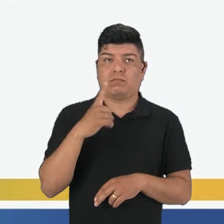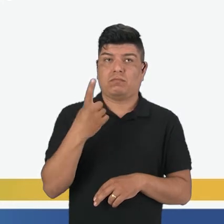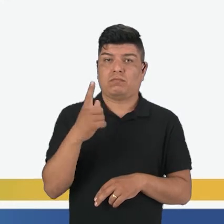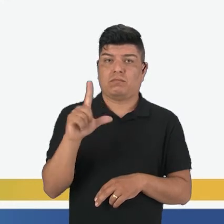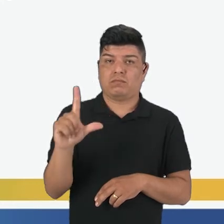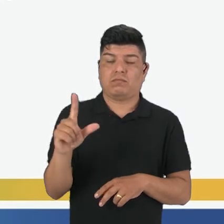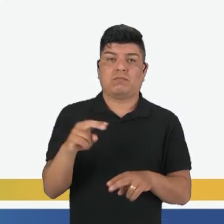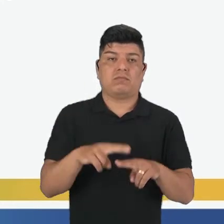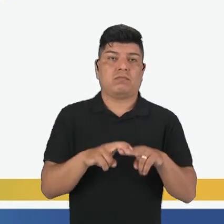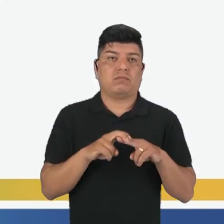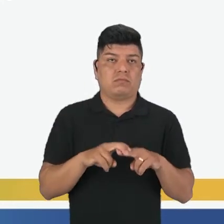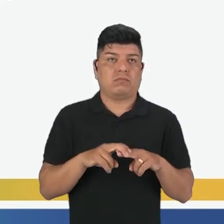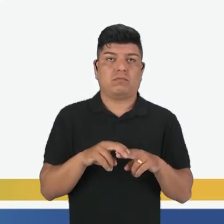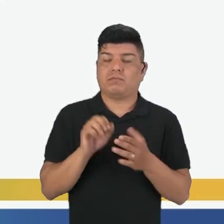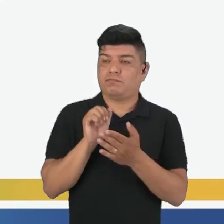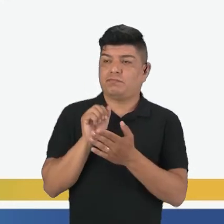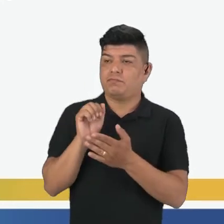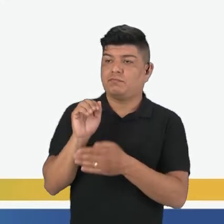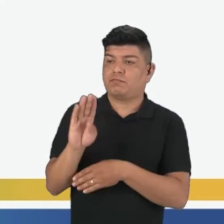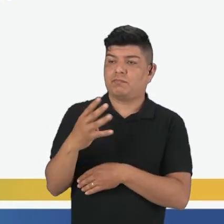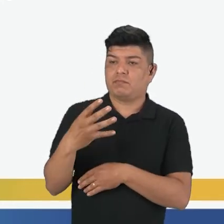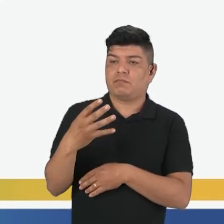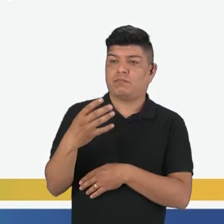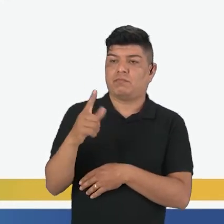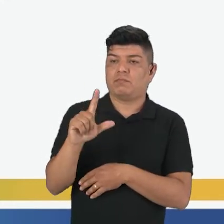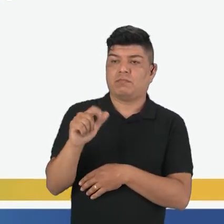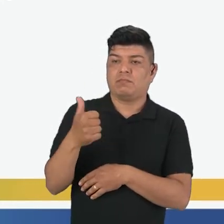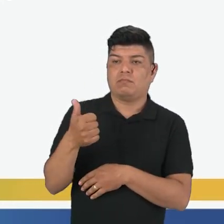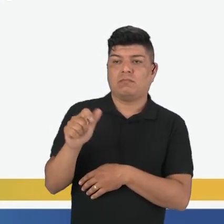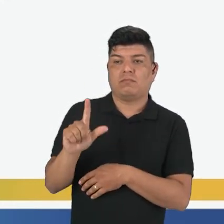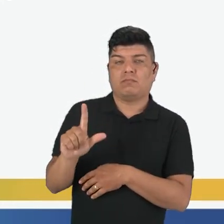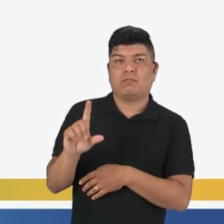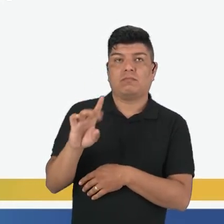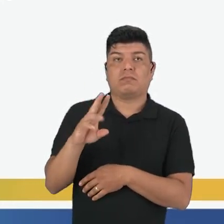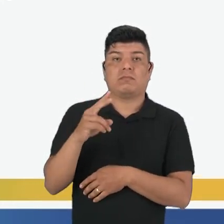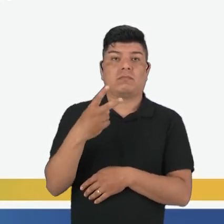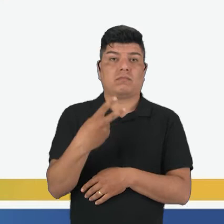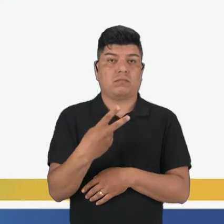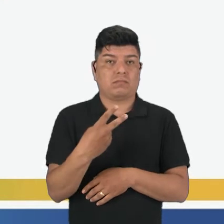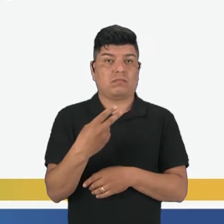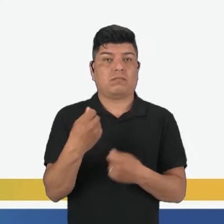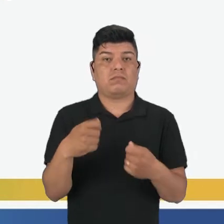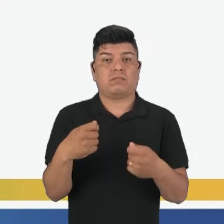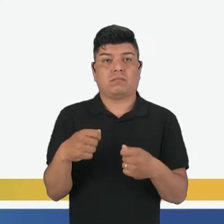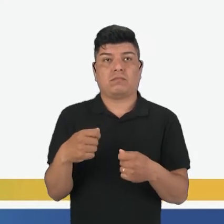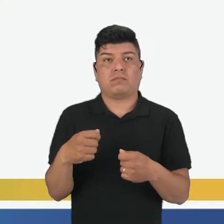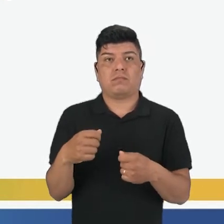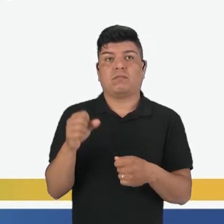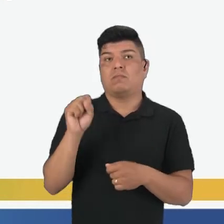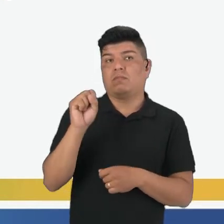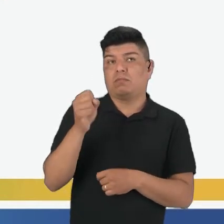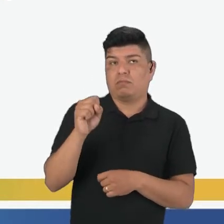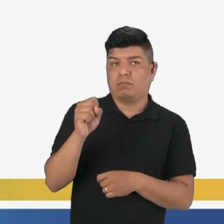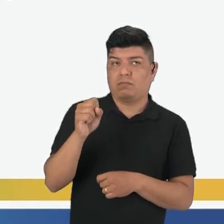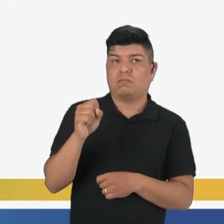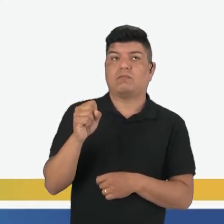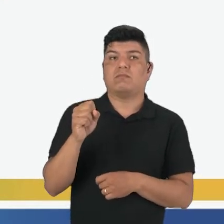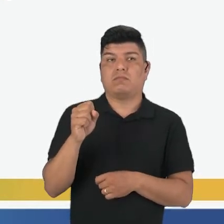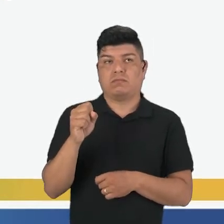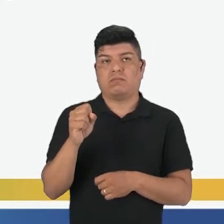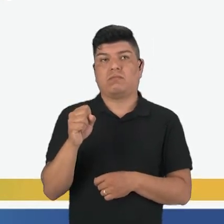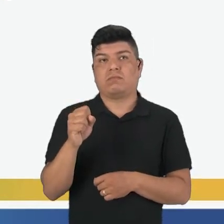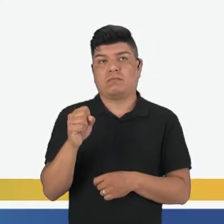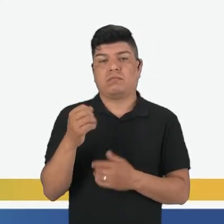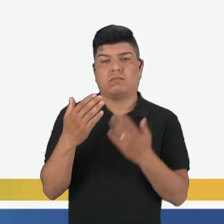1 litro. Então, eu já sei que 4 dá 1 litro. Para ser 2, eu vou precisar de 8. Eu já vou ter que